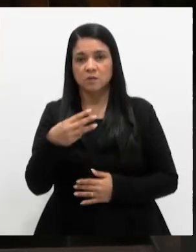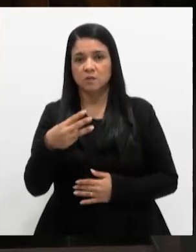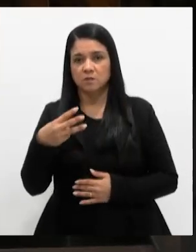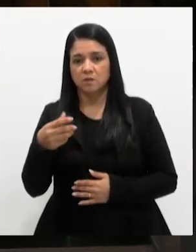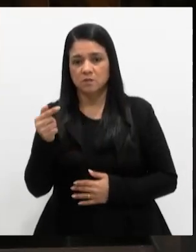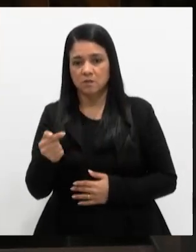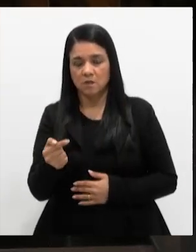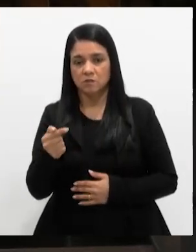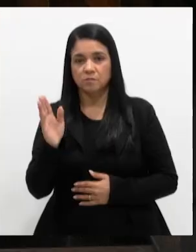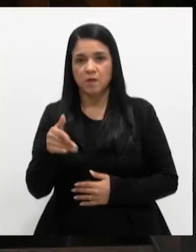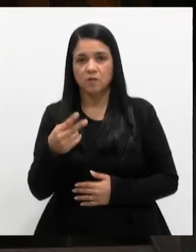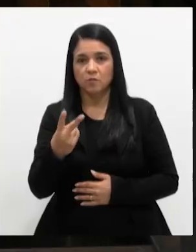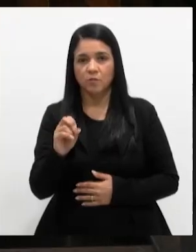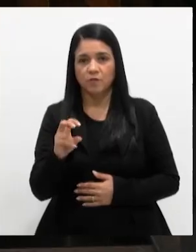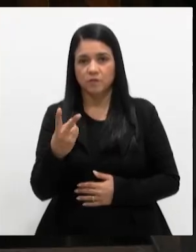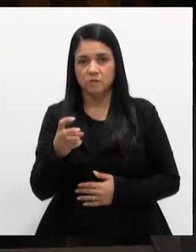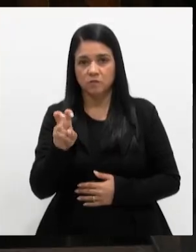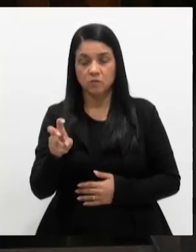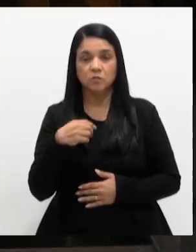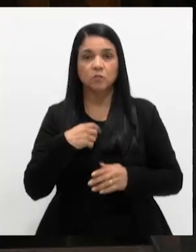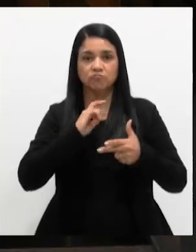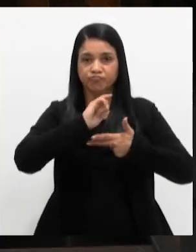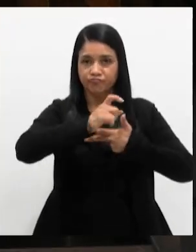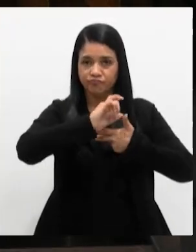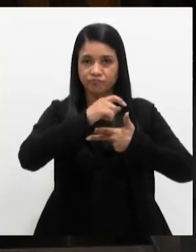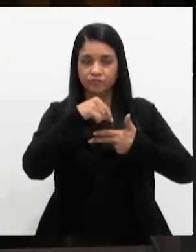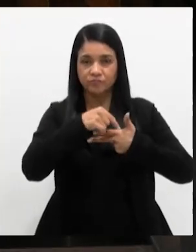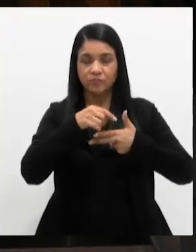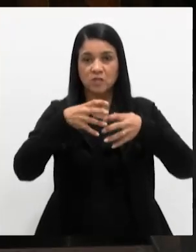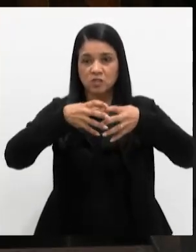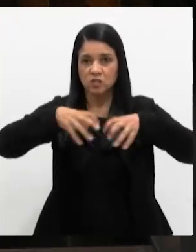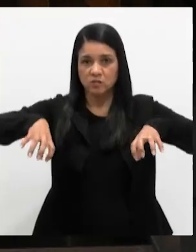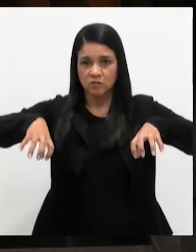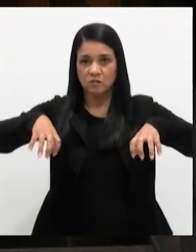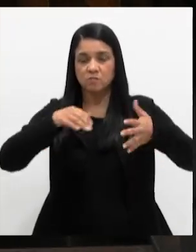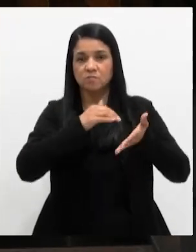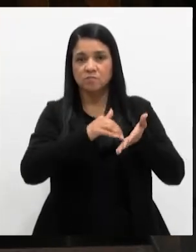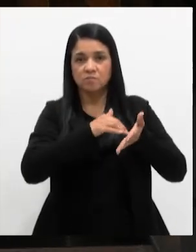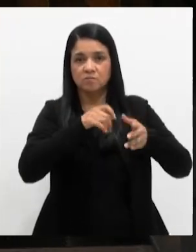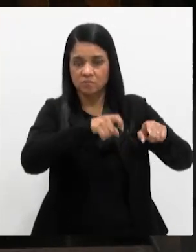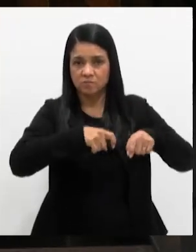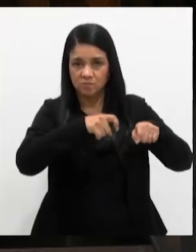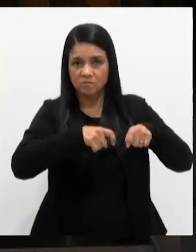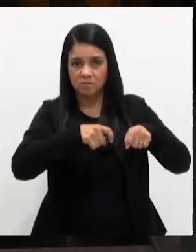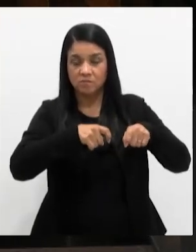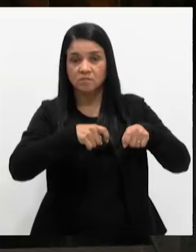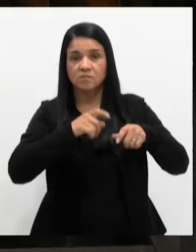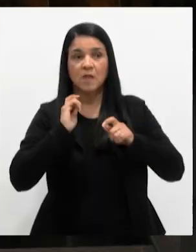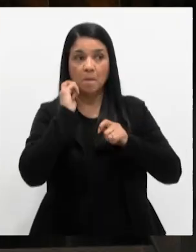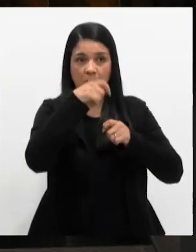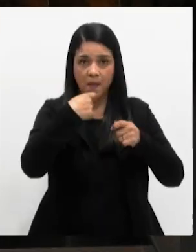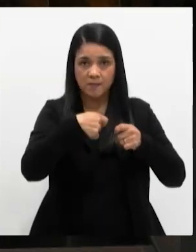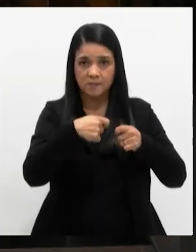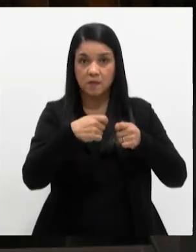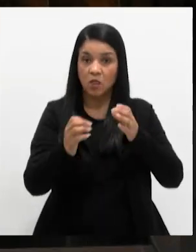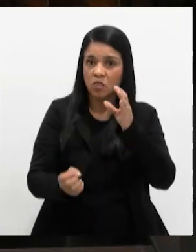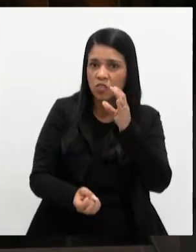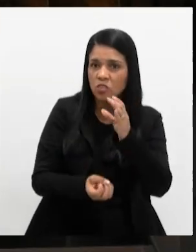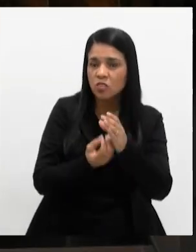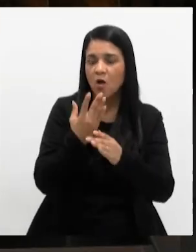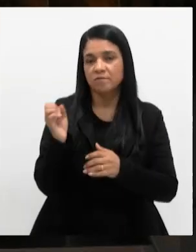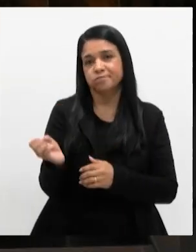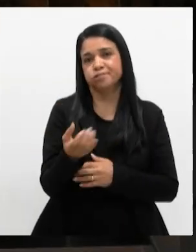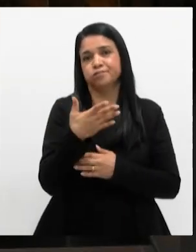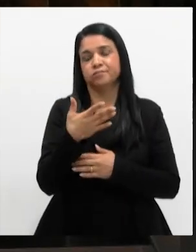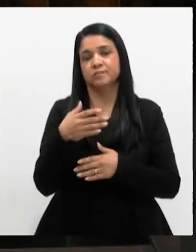Poder Executivo, que desmembra a Secretaria de Agricultura, Abastecimento e Pesca, criando uma nova secretaria,